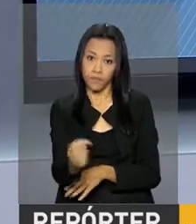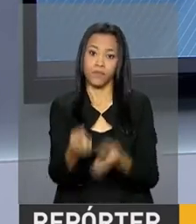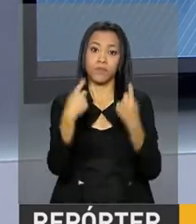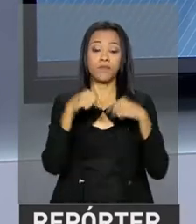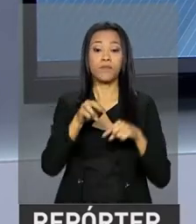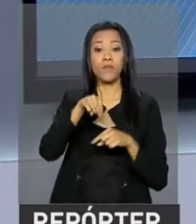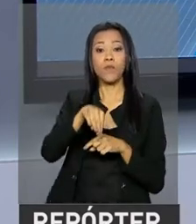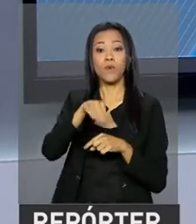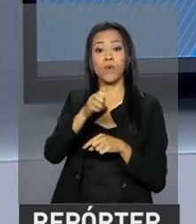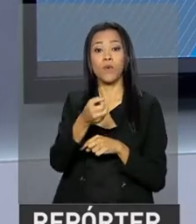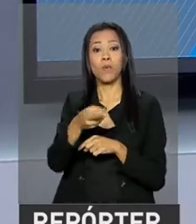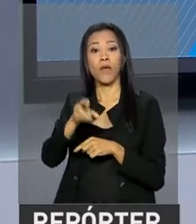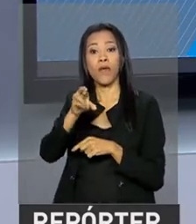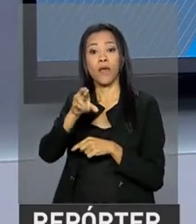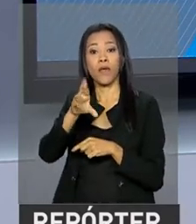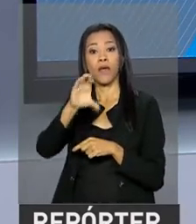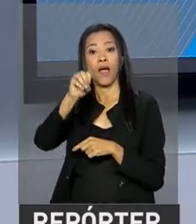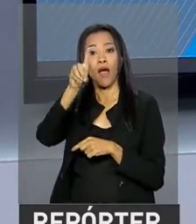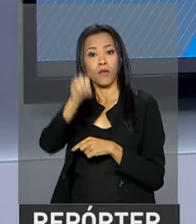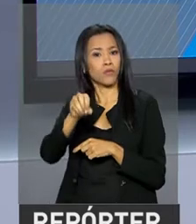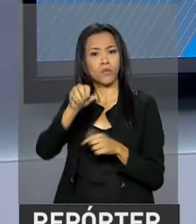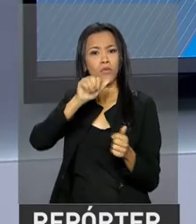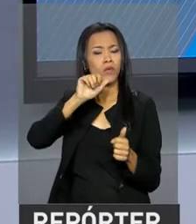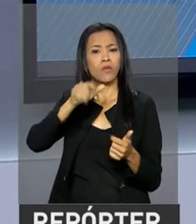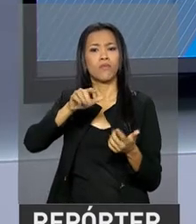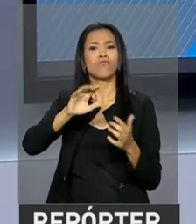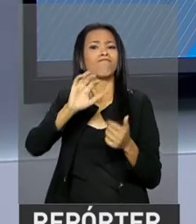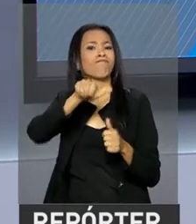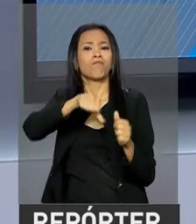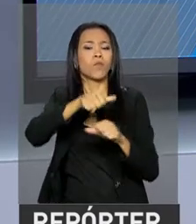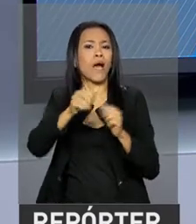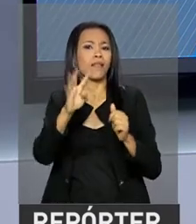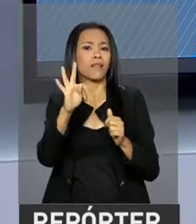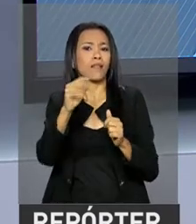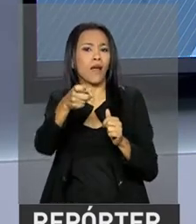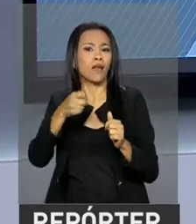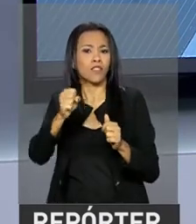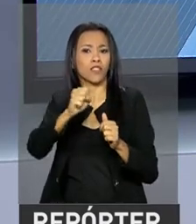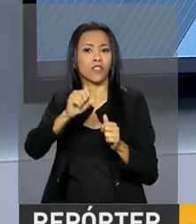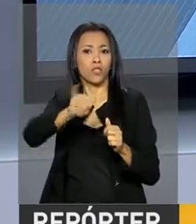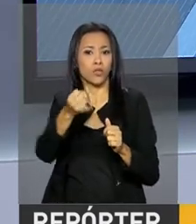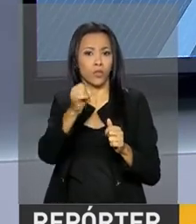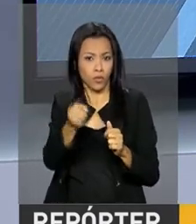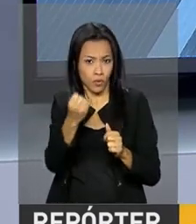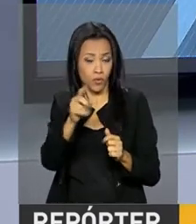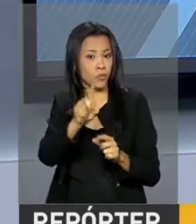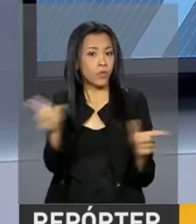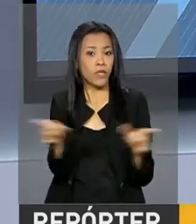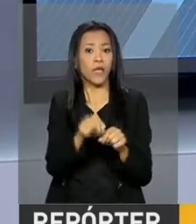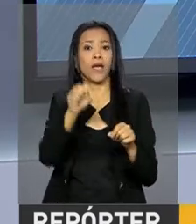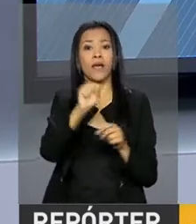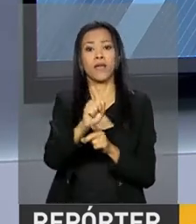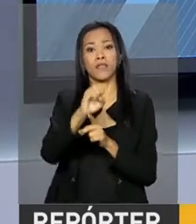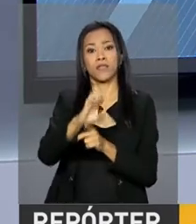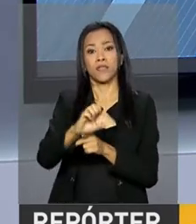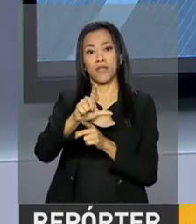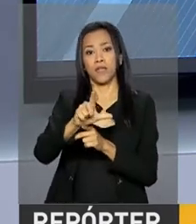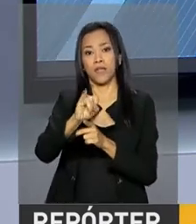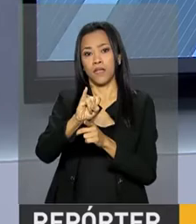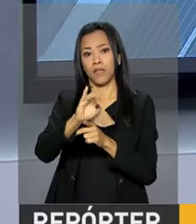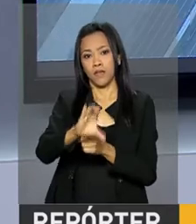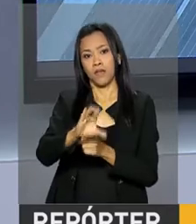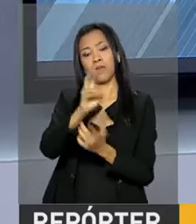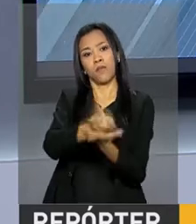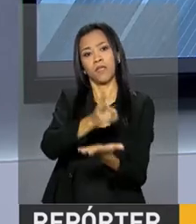0,41%. O mercado financeiro não alterou a previsão para a taxa básica de juros da economia, a Selic, que ficou mantida